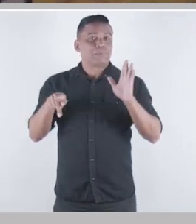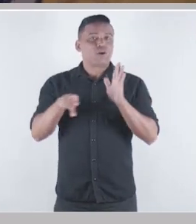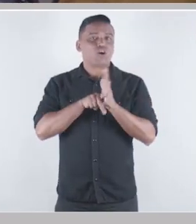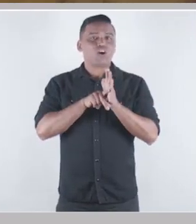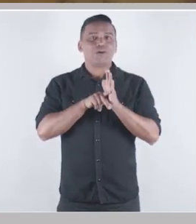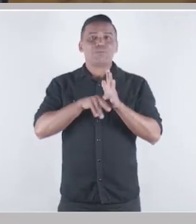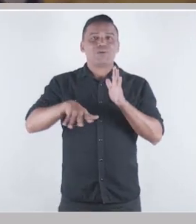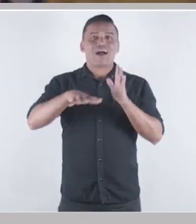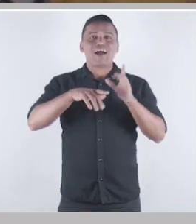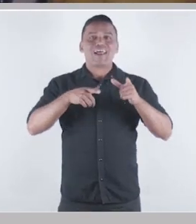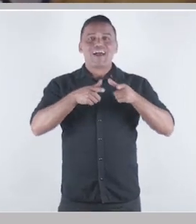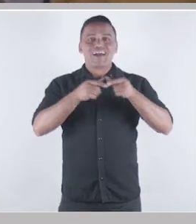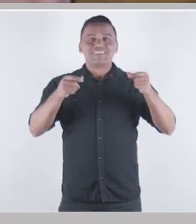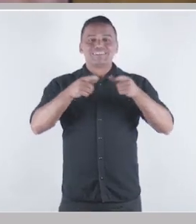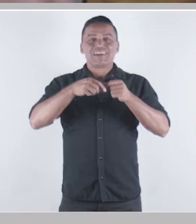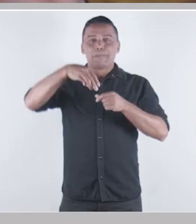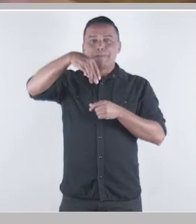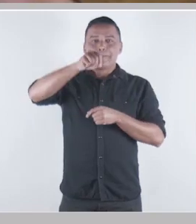que eu lia,